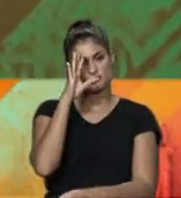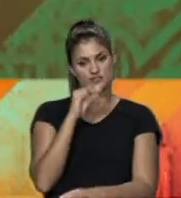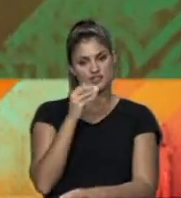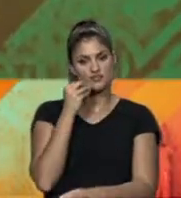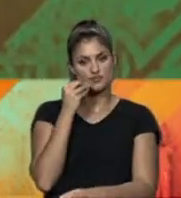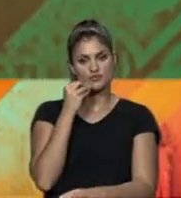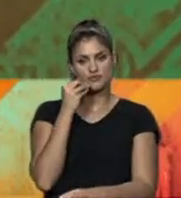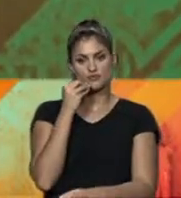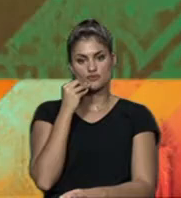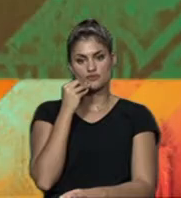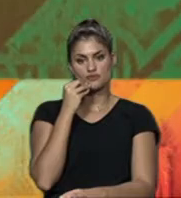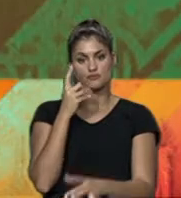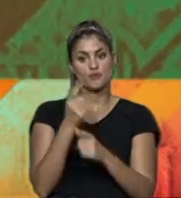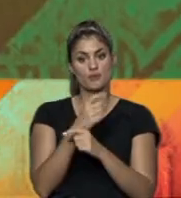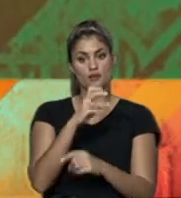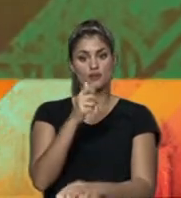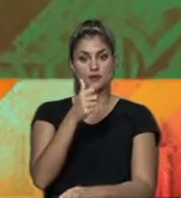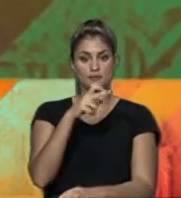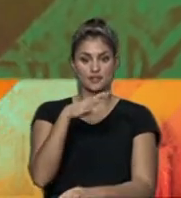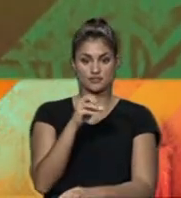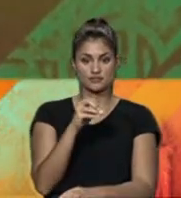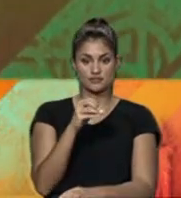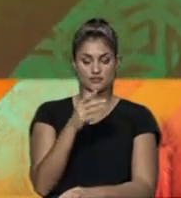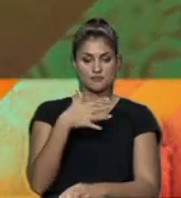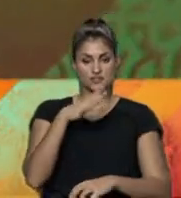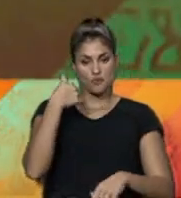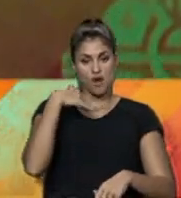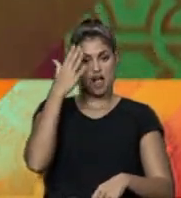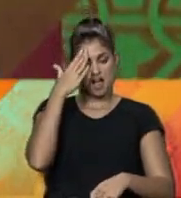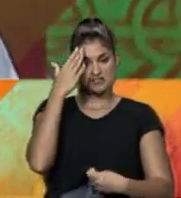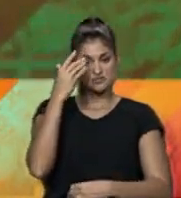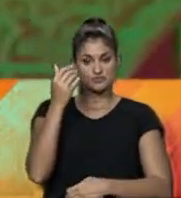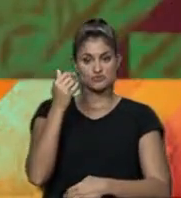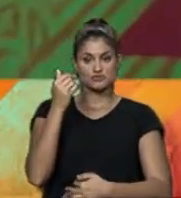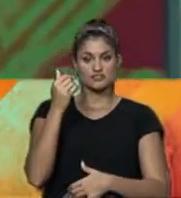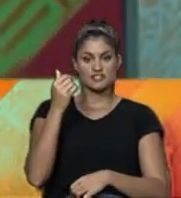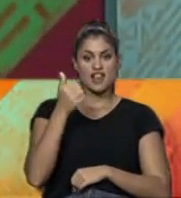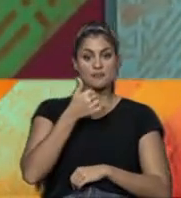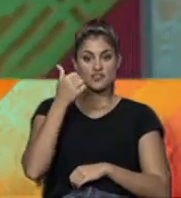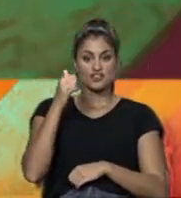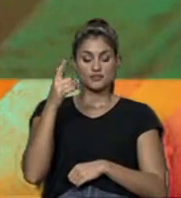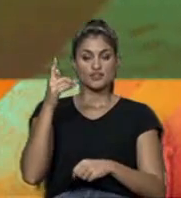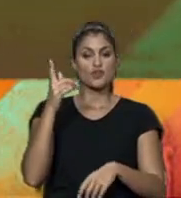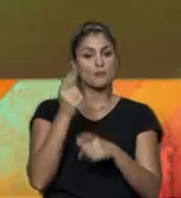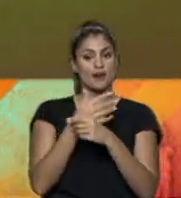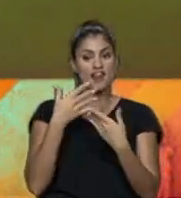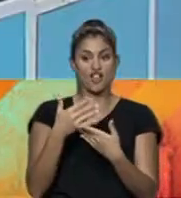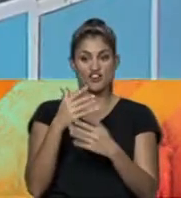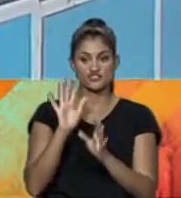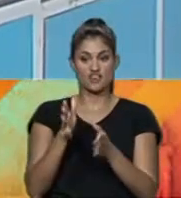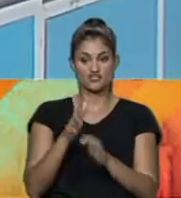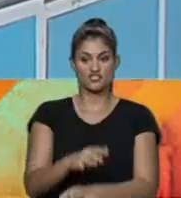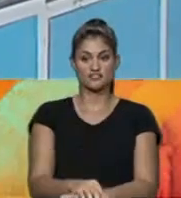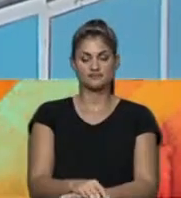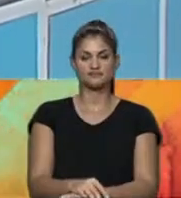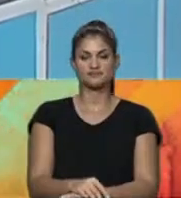vamos comprar o cabrito, não é? Mas pronto, eu acho que era melhor já pescar o cabrito também. Achas? Que é melhor ir já buscar...